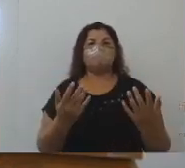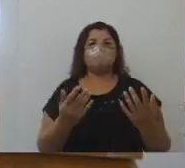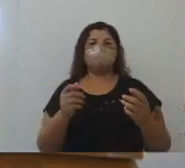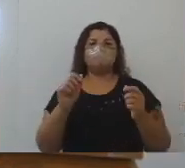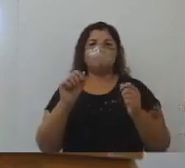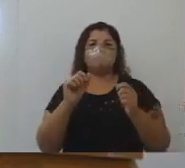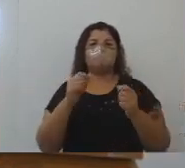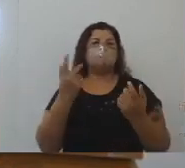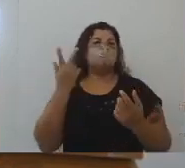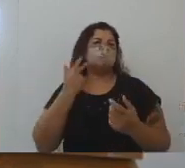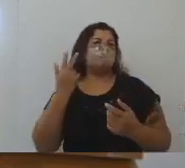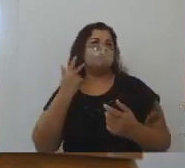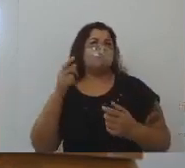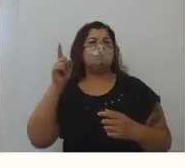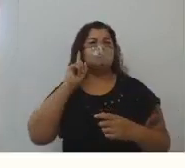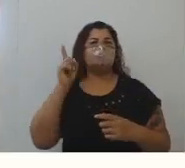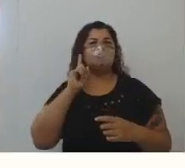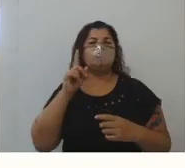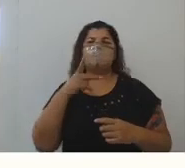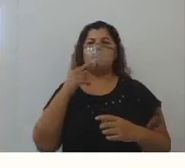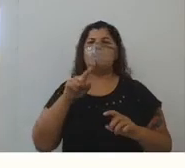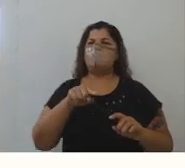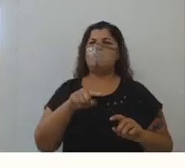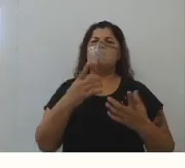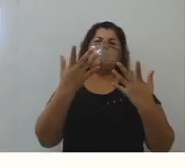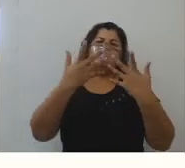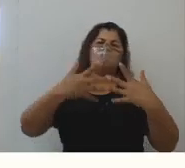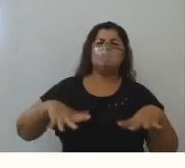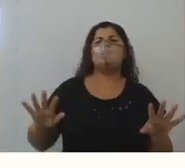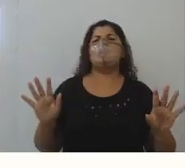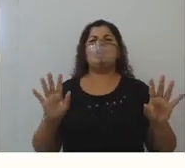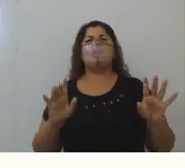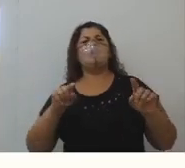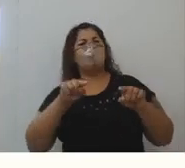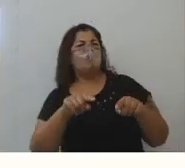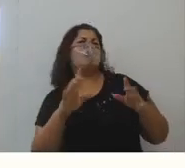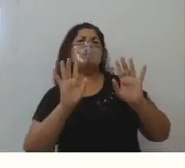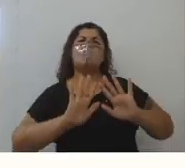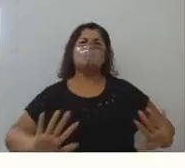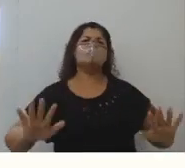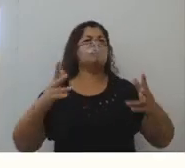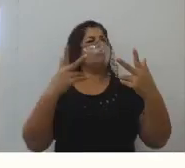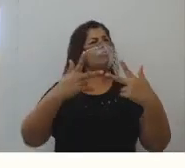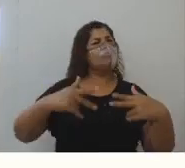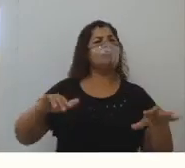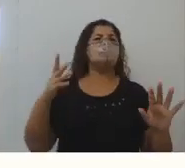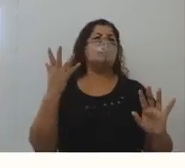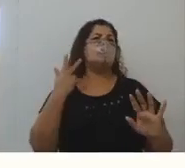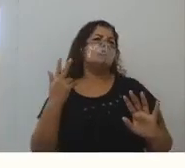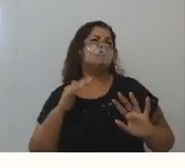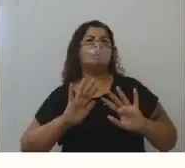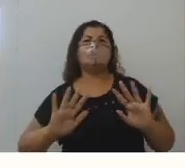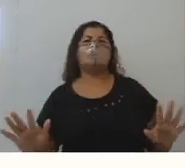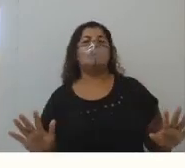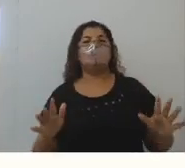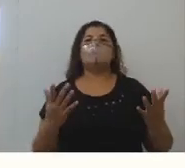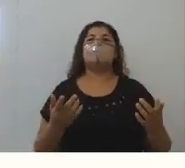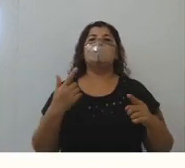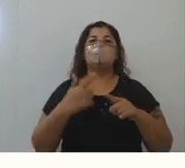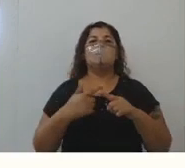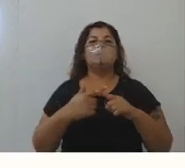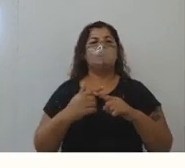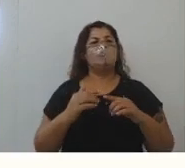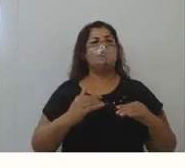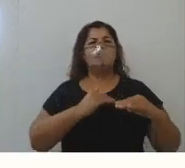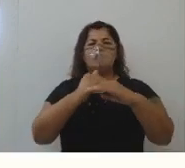no nosso dia a dia a expressão "isso é natural". Essa expressão aponta para a realidade do senso comum, a ideia de